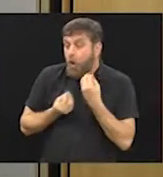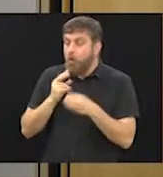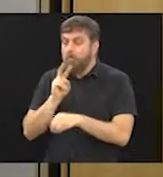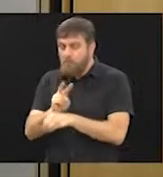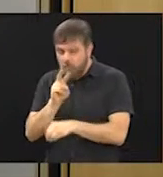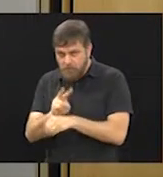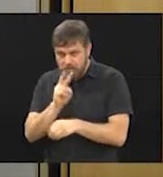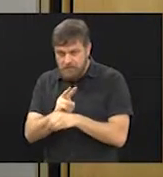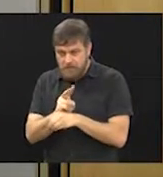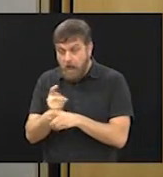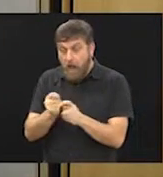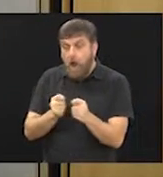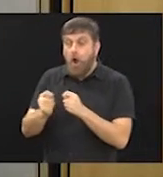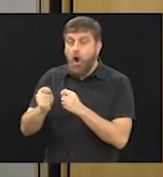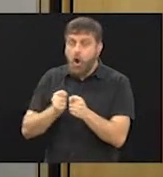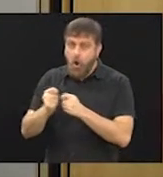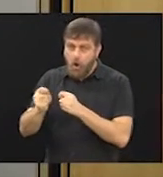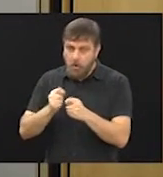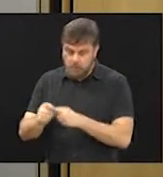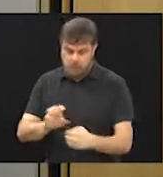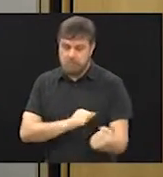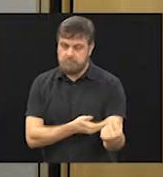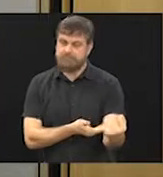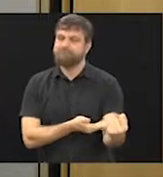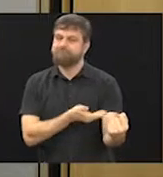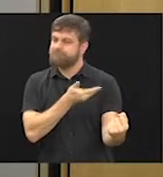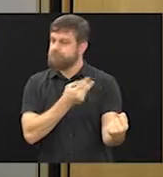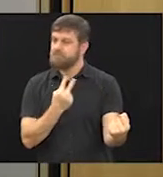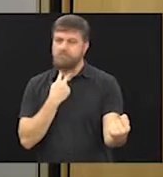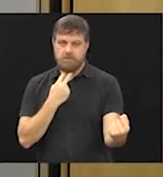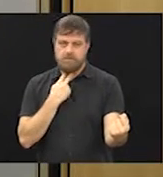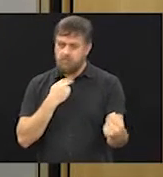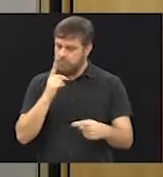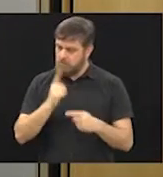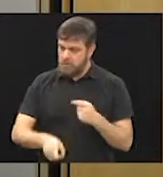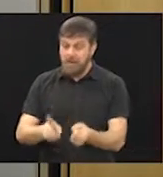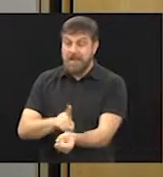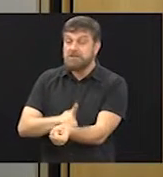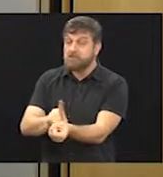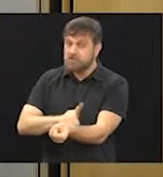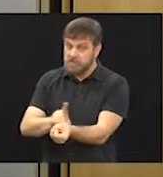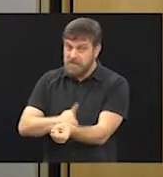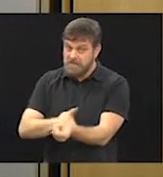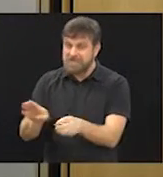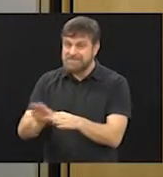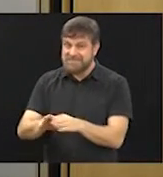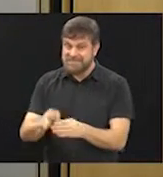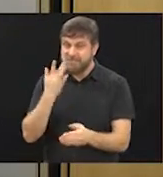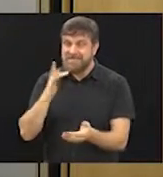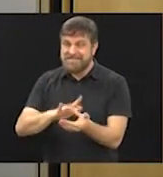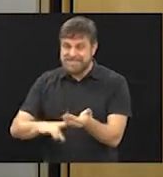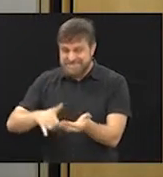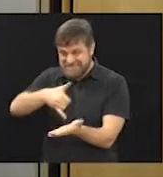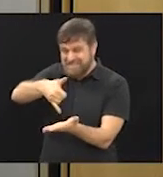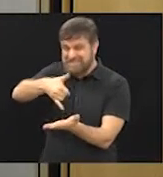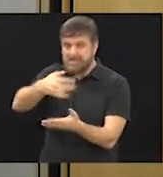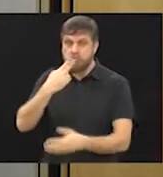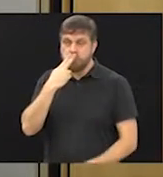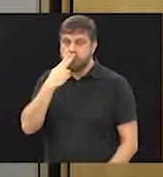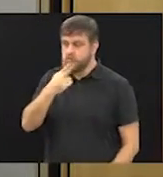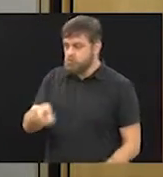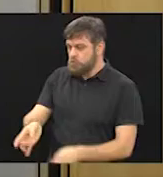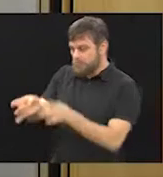e controlar adequadamente hipertensão, diabetes, dislipidemia, cessar